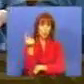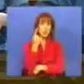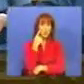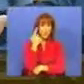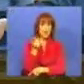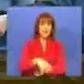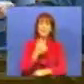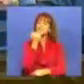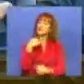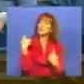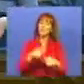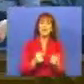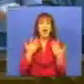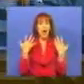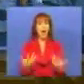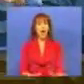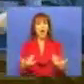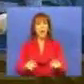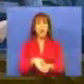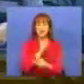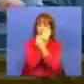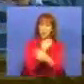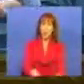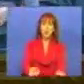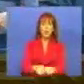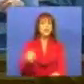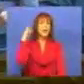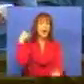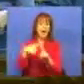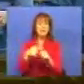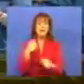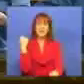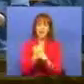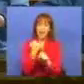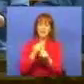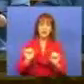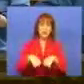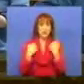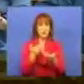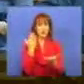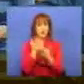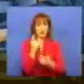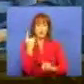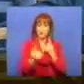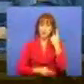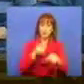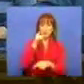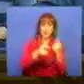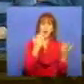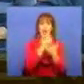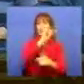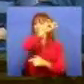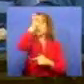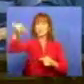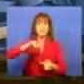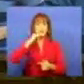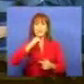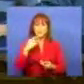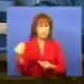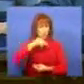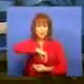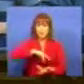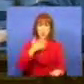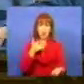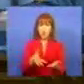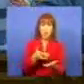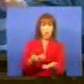Está satisfeita com atualmente os alunos que beneficiam da ação social escolar em algumas escolas não terem ainda recebido os